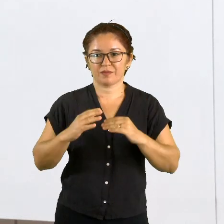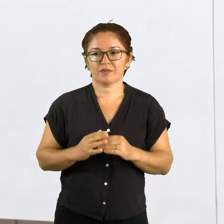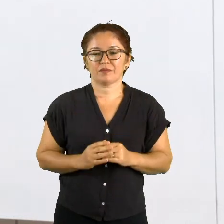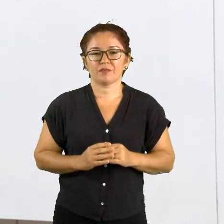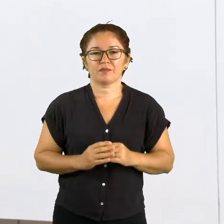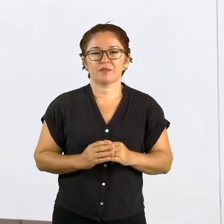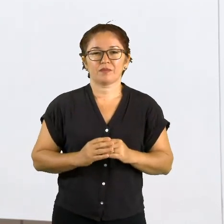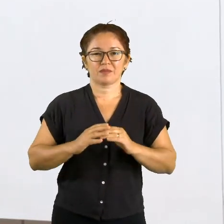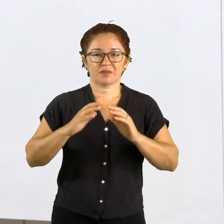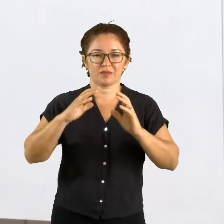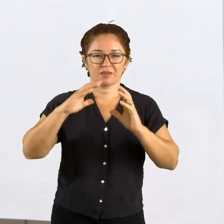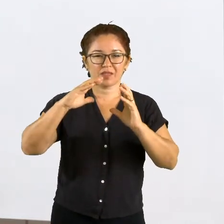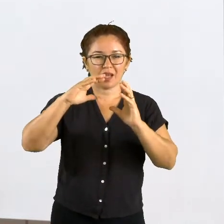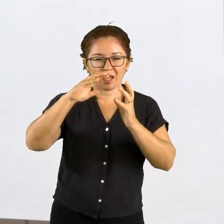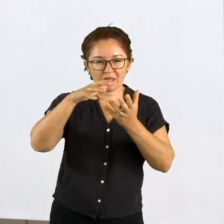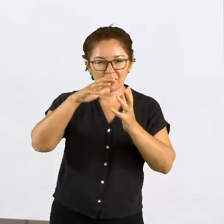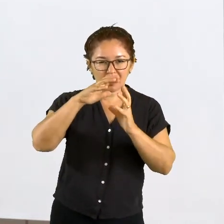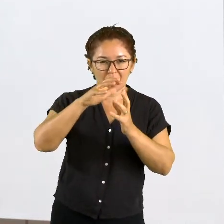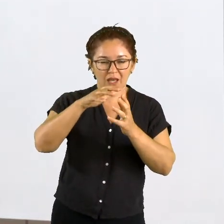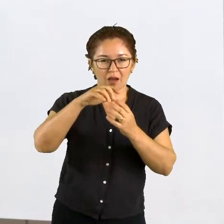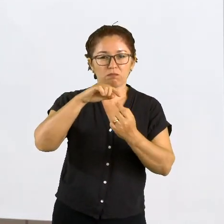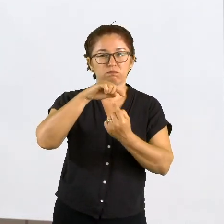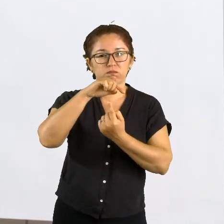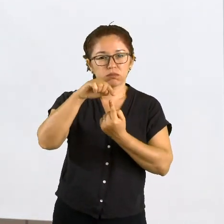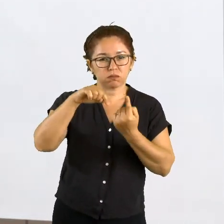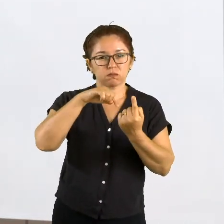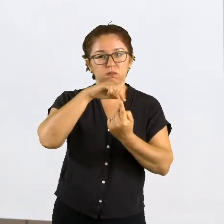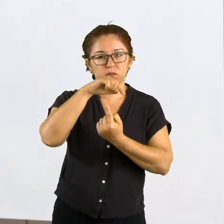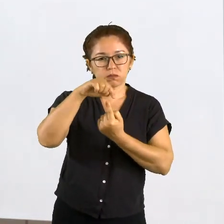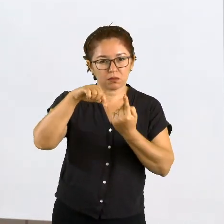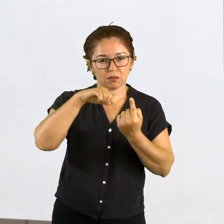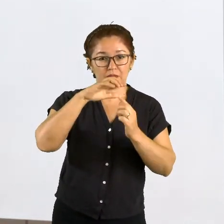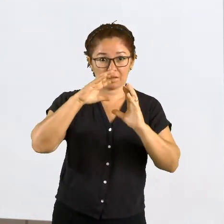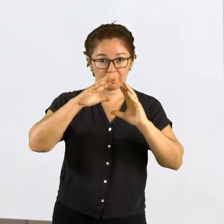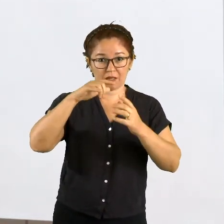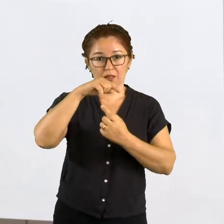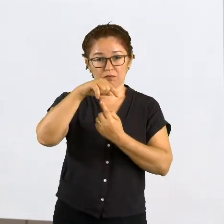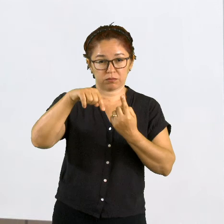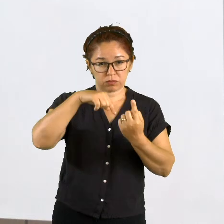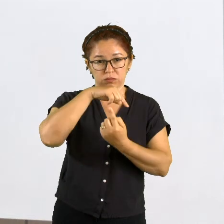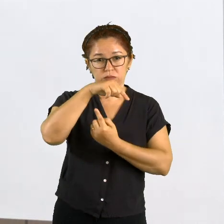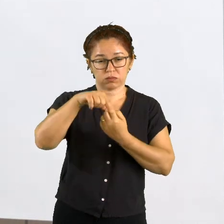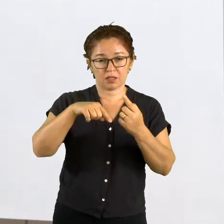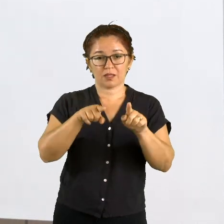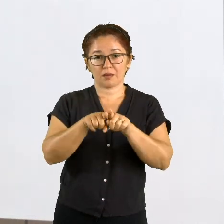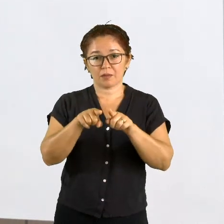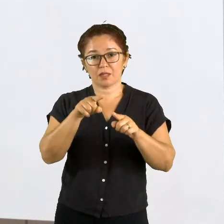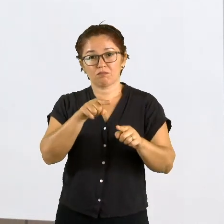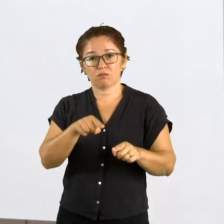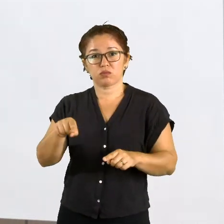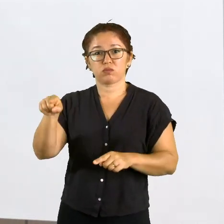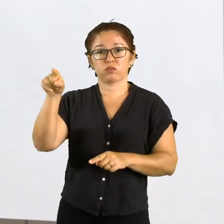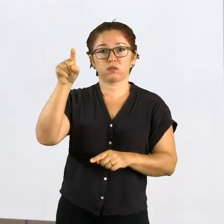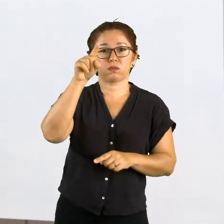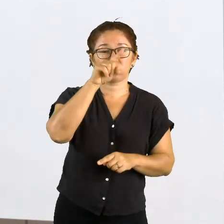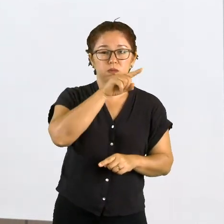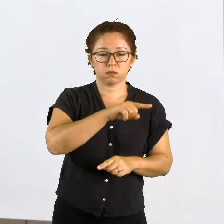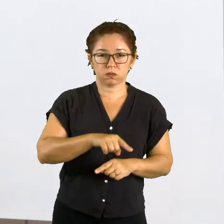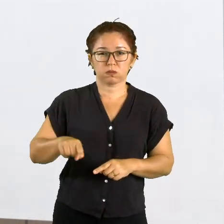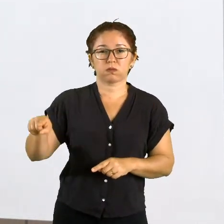Terra ficasse no mesmo lugar, o movimento de rotação, o movimento de revolução da